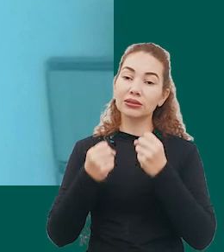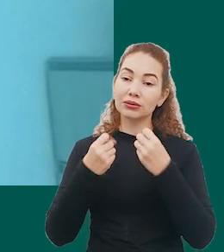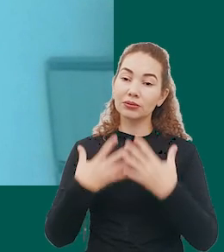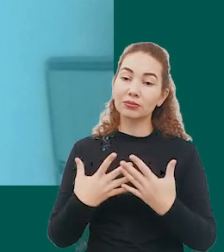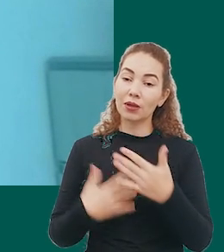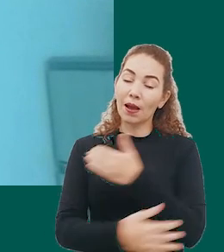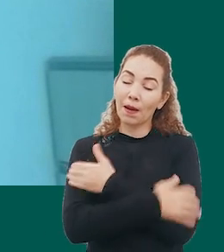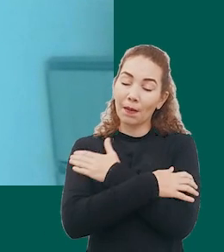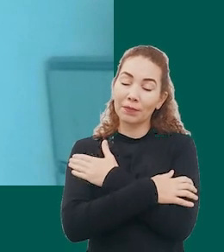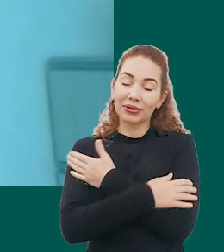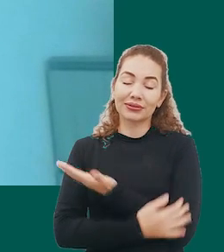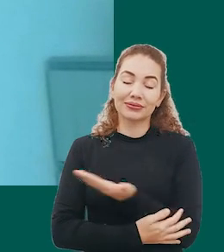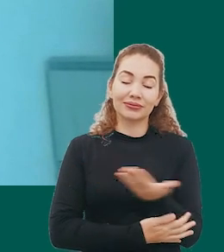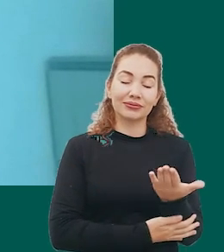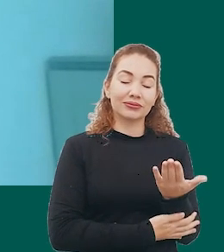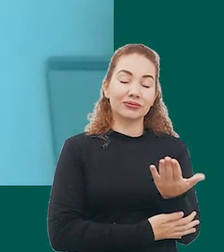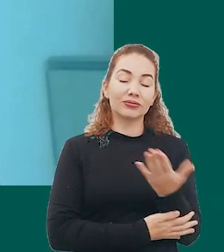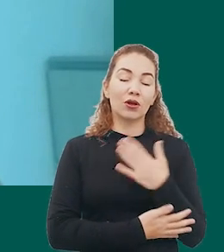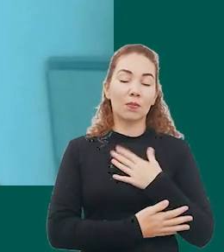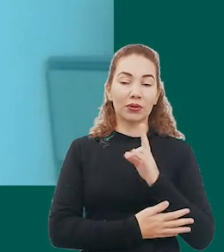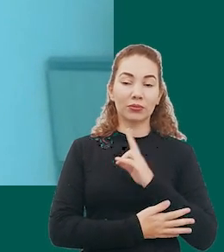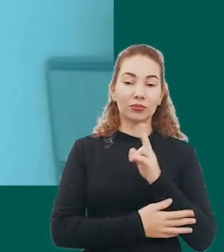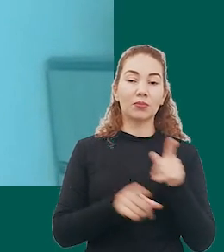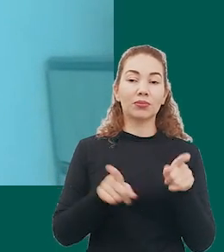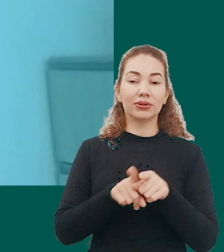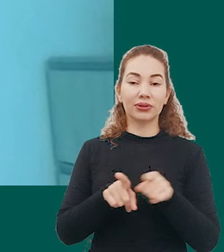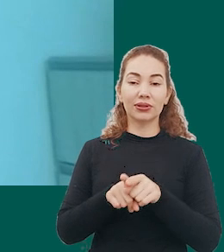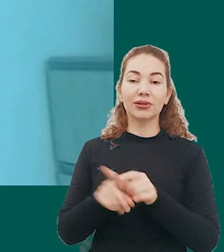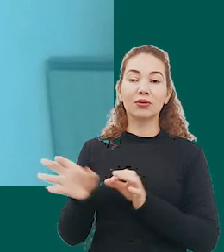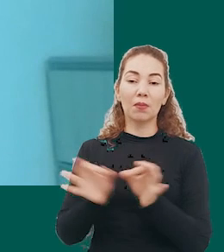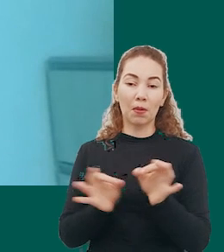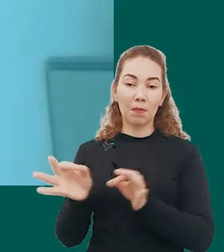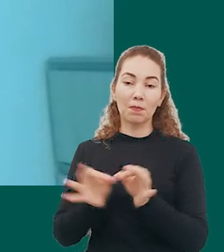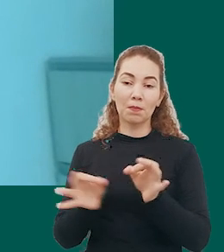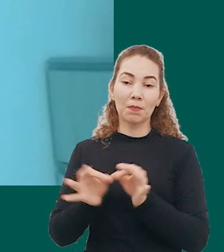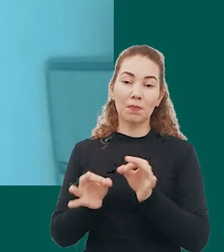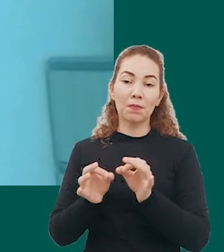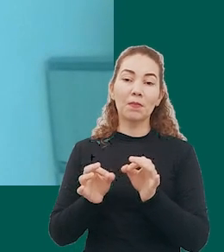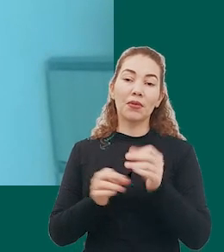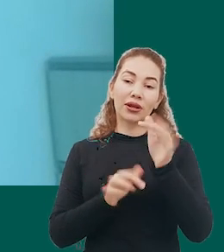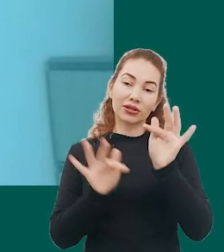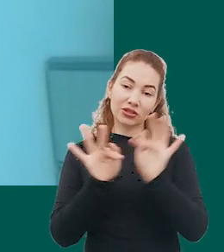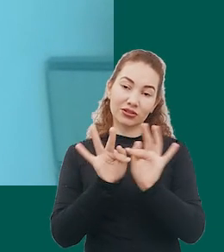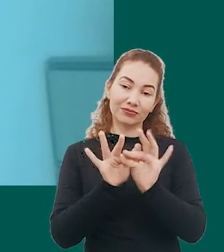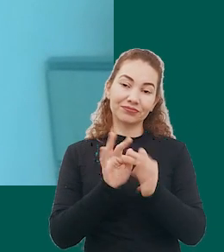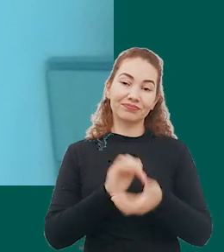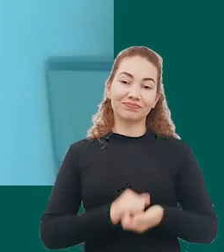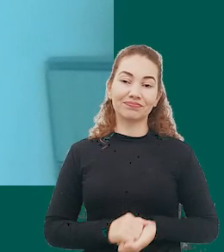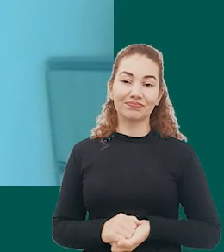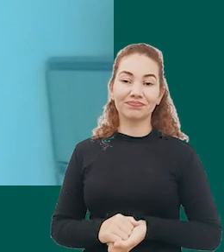Um abraço a todos, em meu nome e em nome do nosso projeto e da Universidade FEVAC.